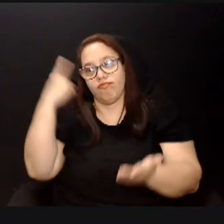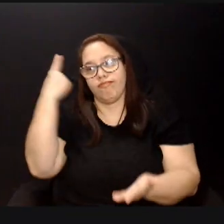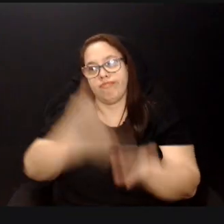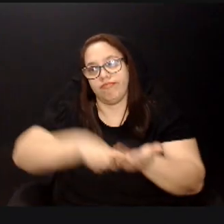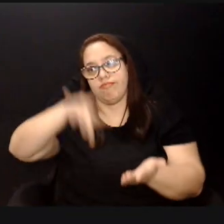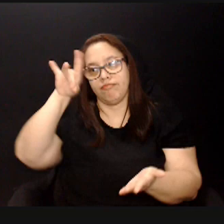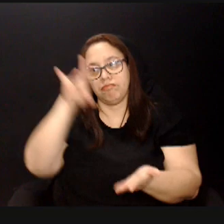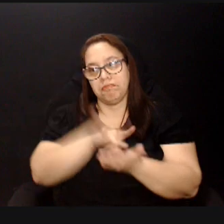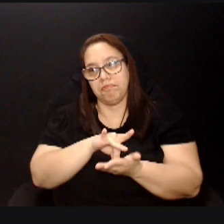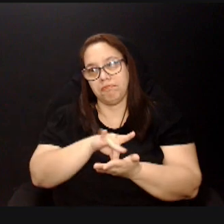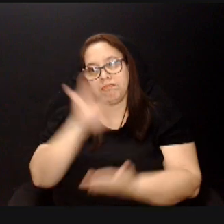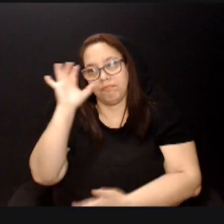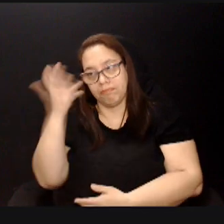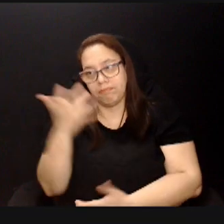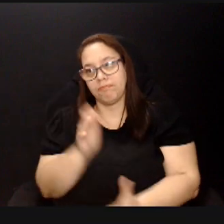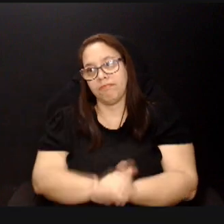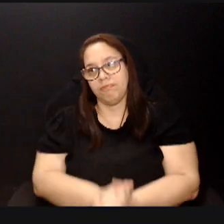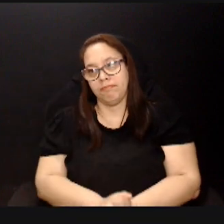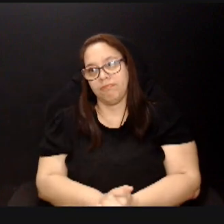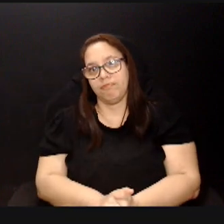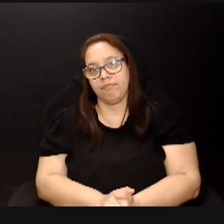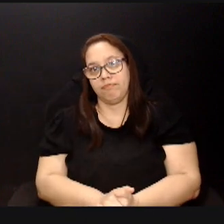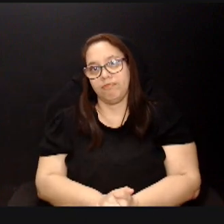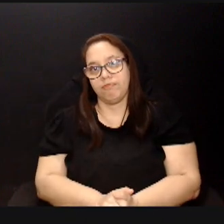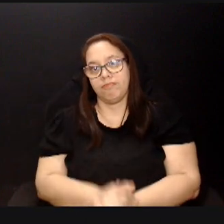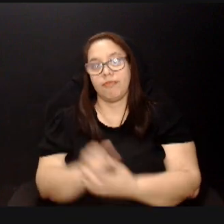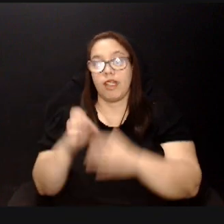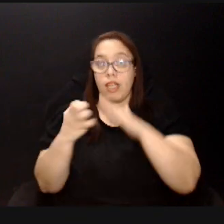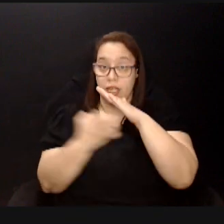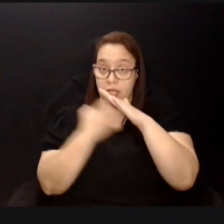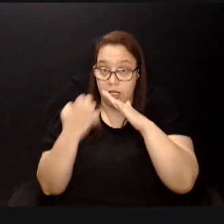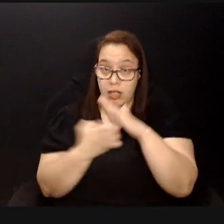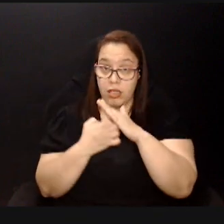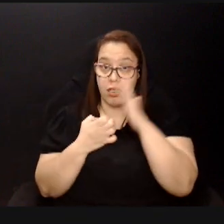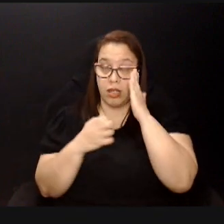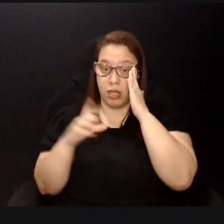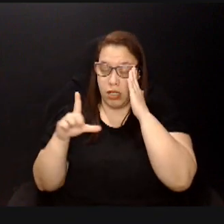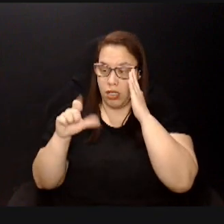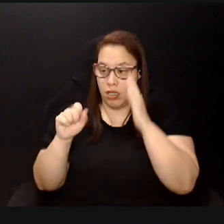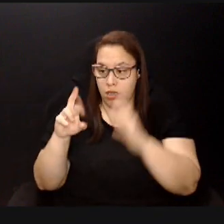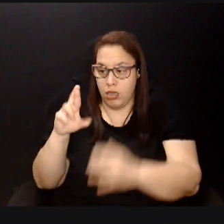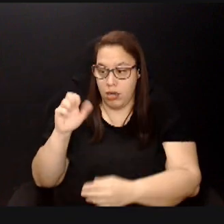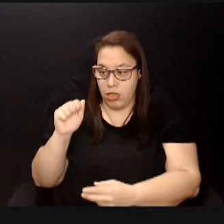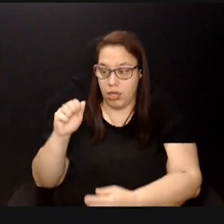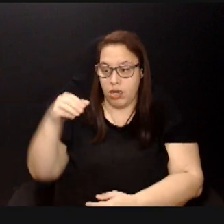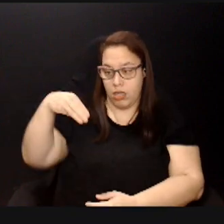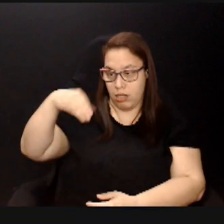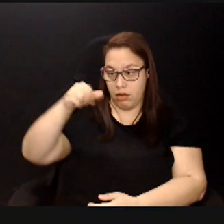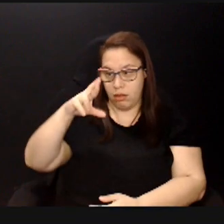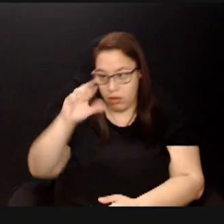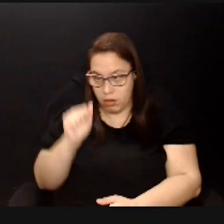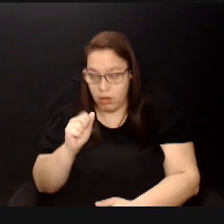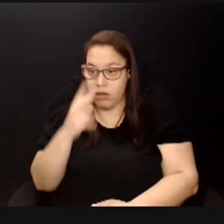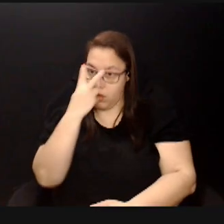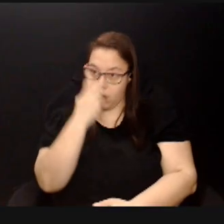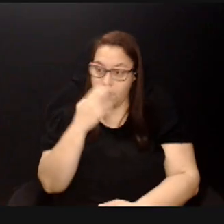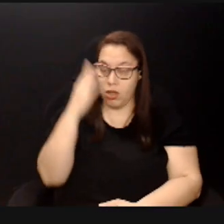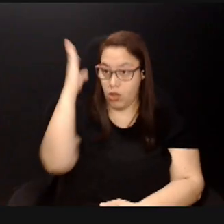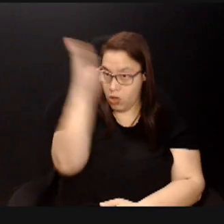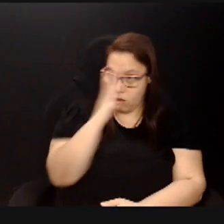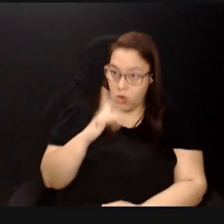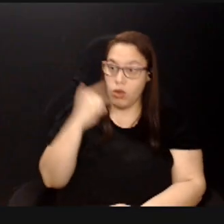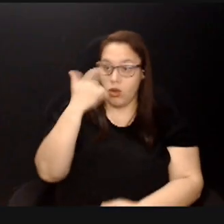sejam cumpridas. E aí as organizações não governamentais, como o Laramara, como a própria Organização Nacional de Cegos do Brasil, da qual eu também